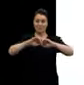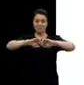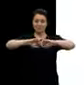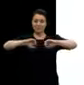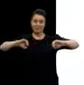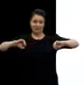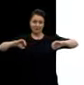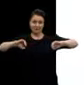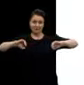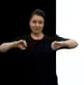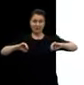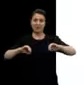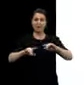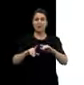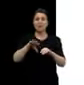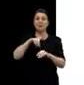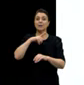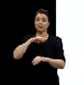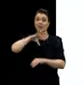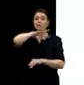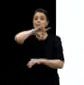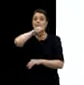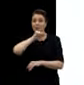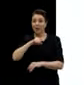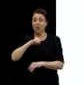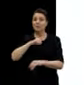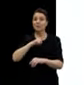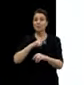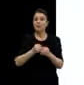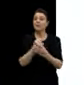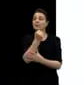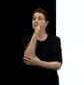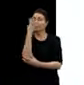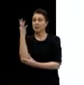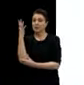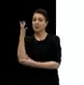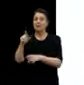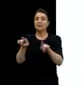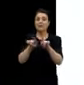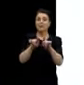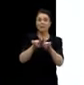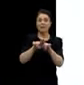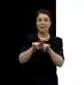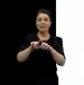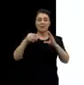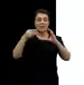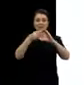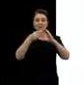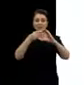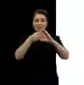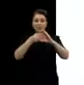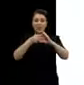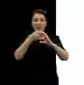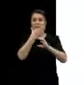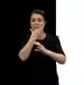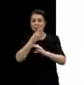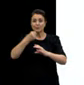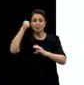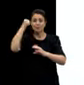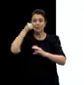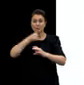plantas, né? Ela faz parte, então, das células sexuais masculinas e femininas, né? Os gametas masculinos e